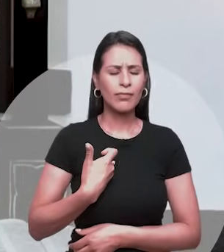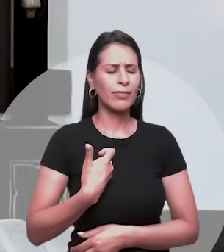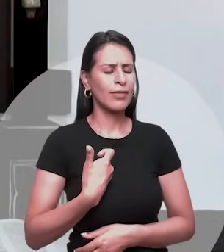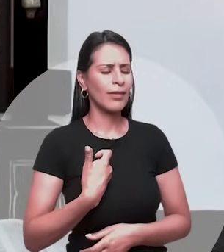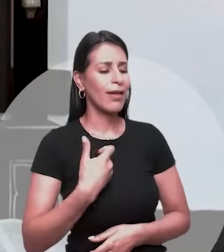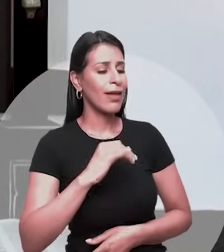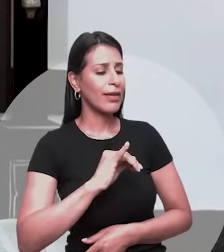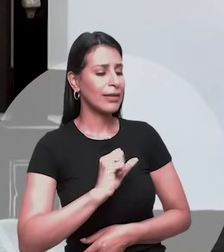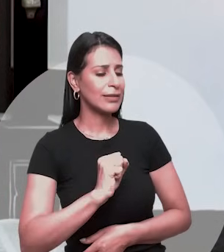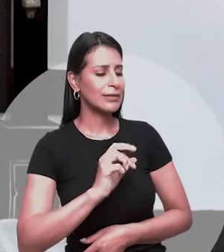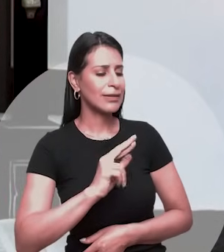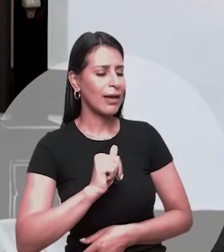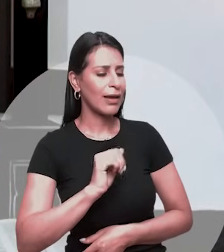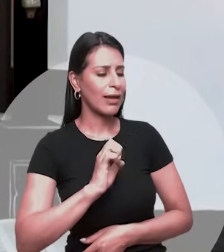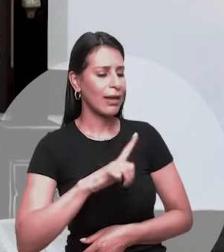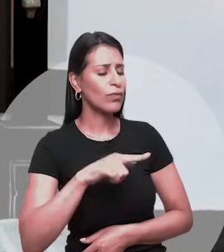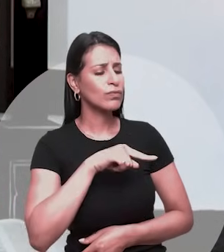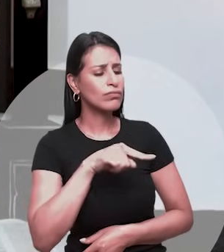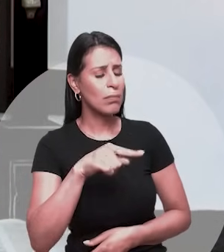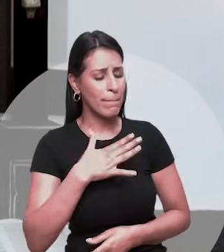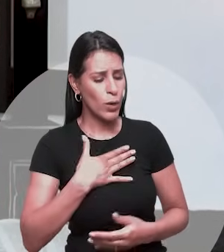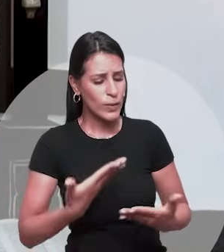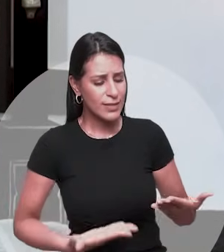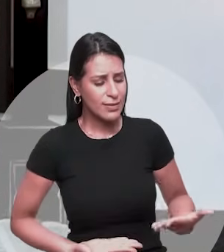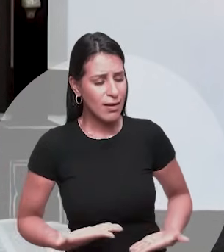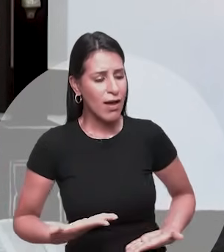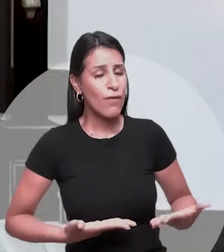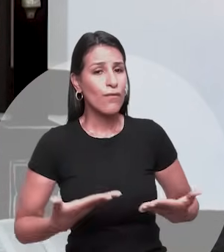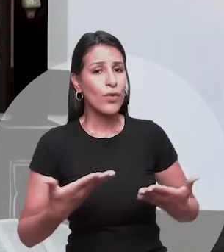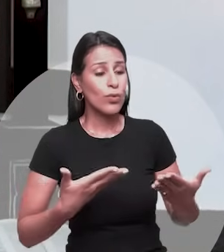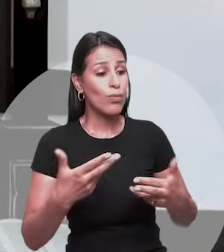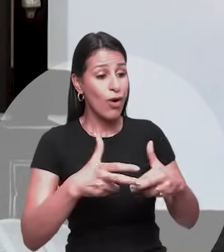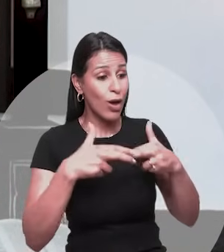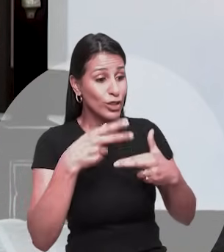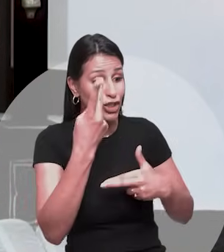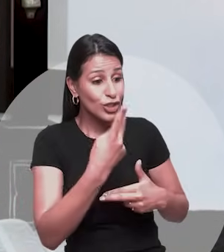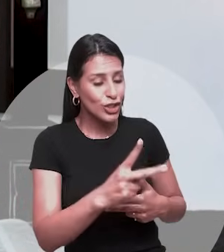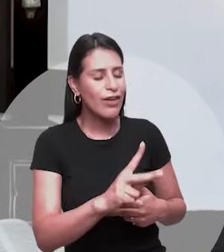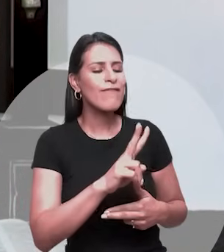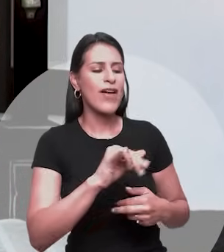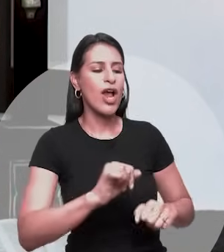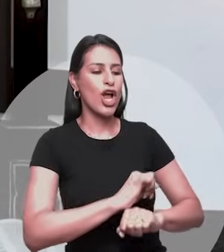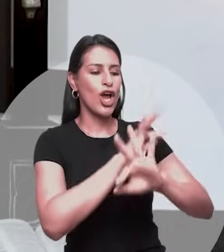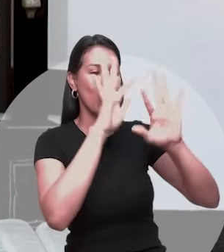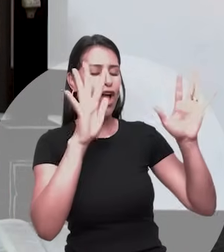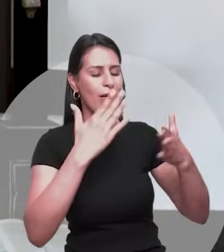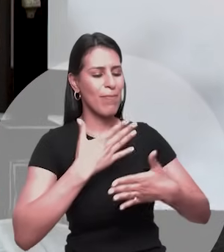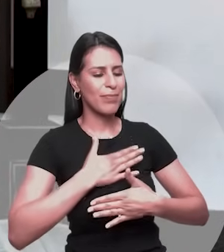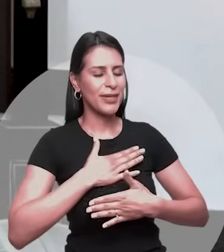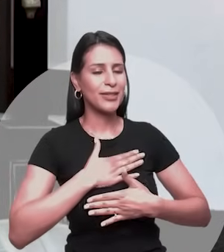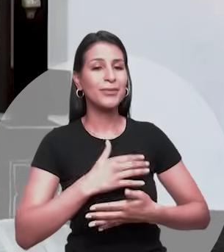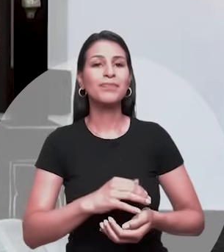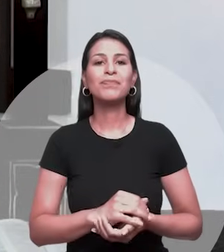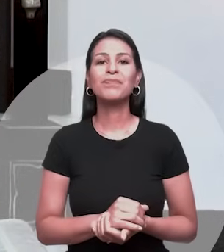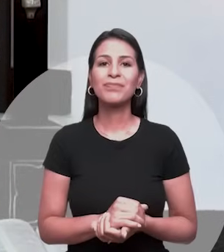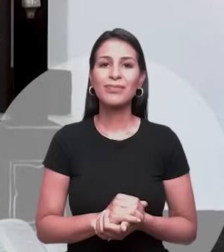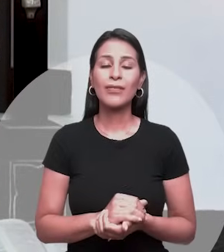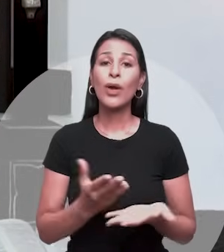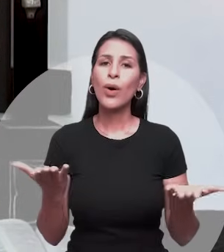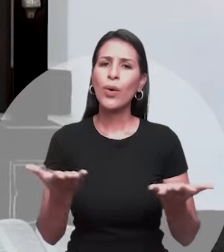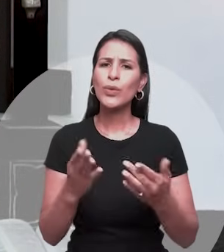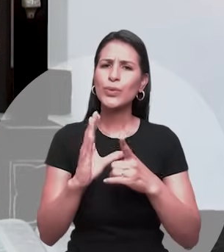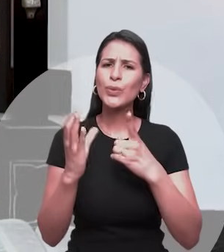você é meu servo, e por meio de você serei glorificado. Que este culto